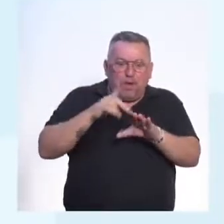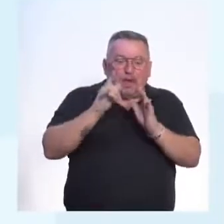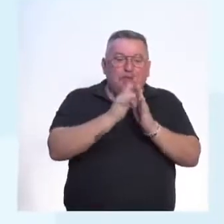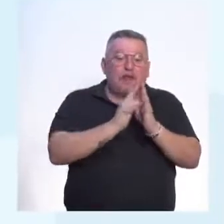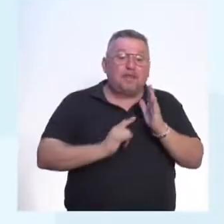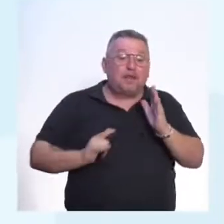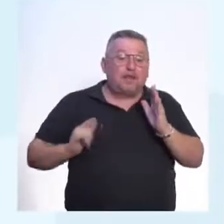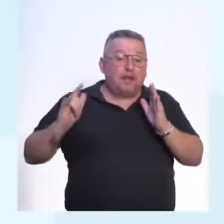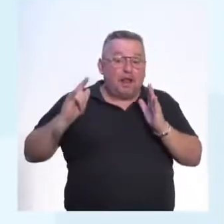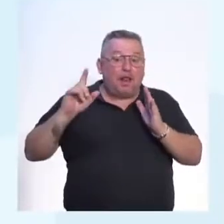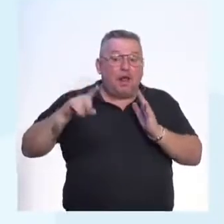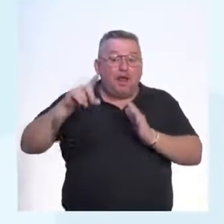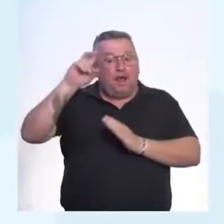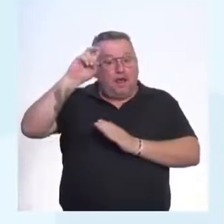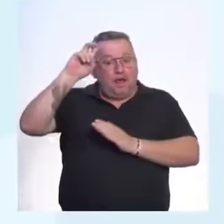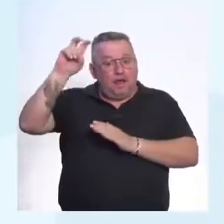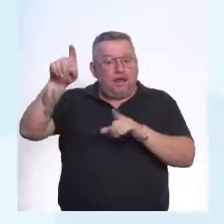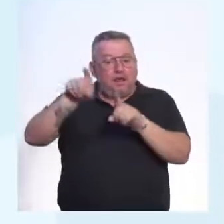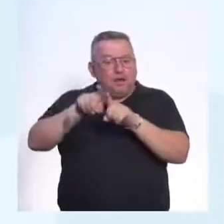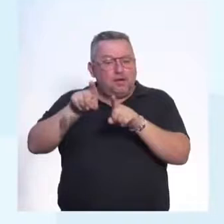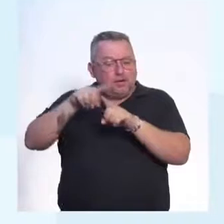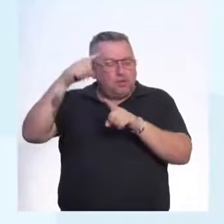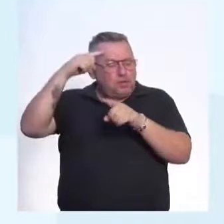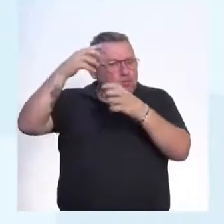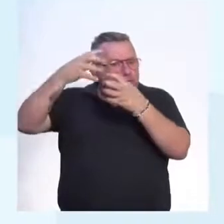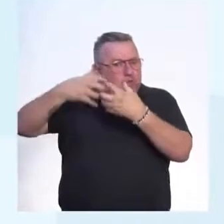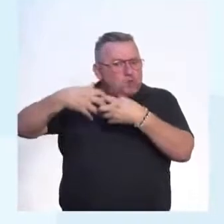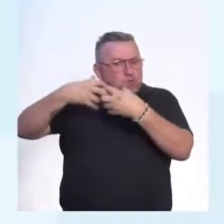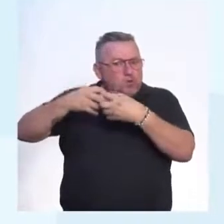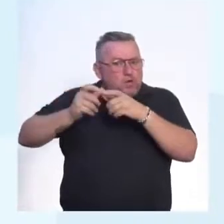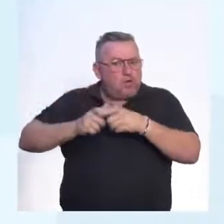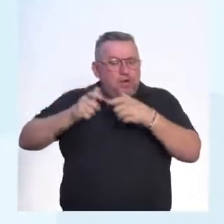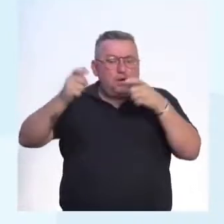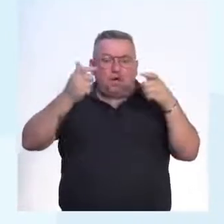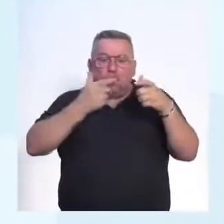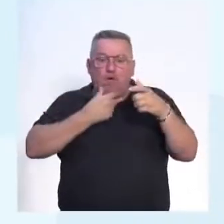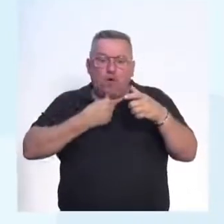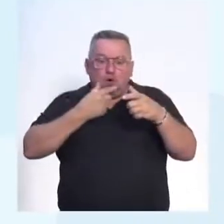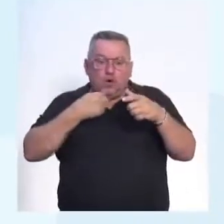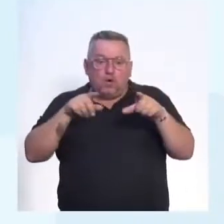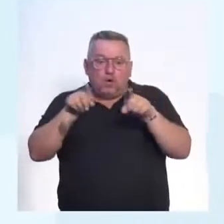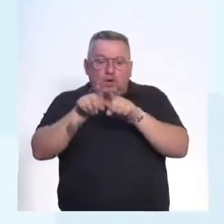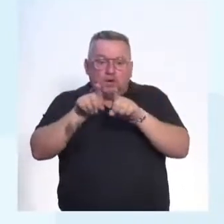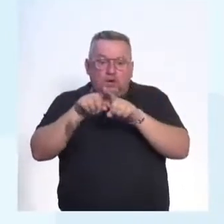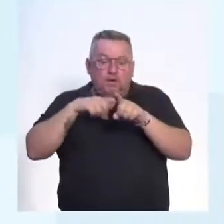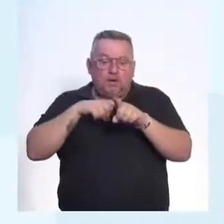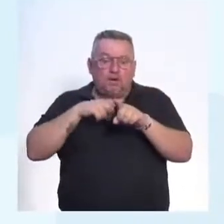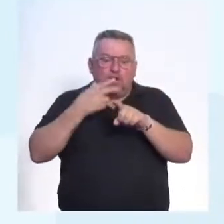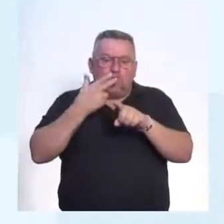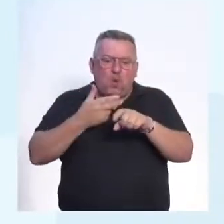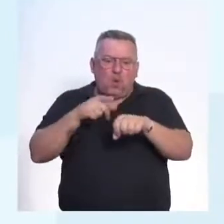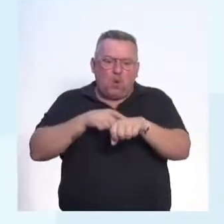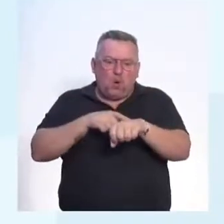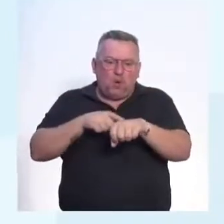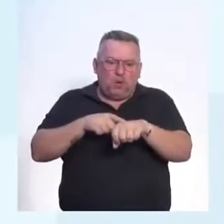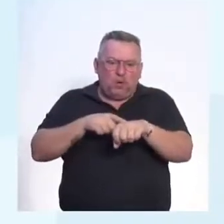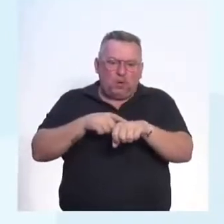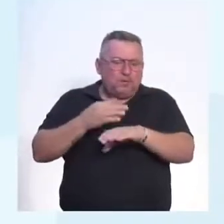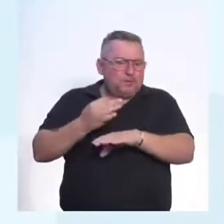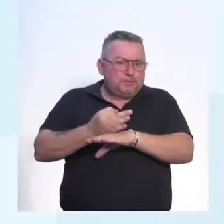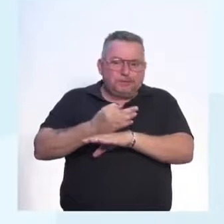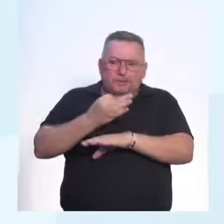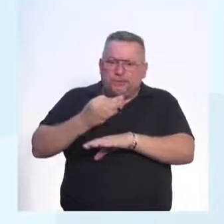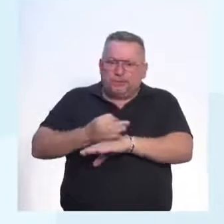São inteligentes e engenhosos. Grandes homens, medidos por uma simples cor. Não suportam o